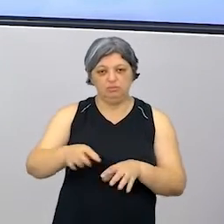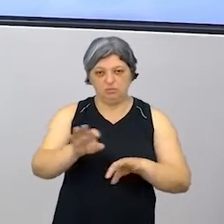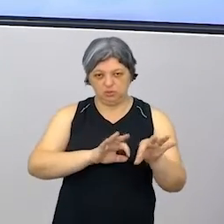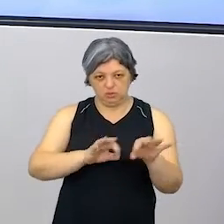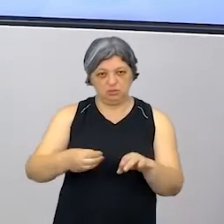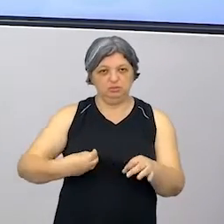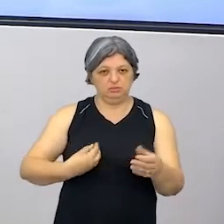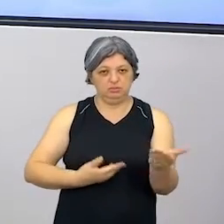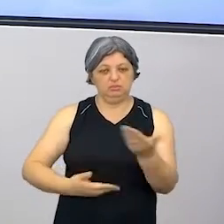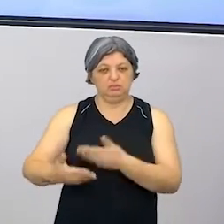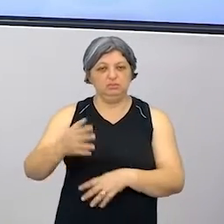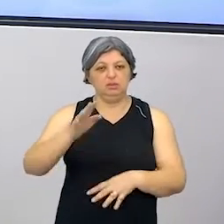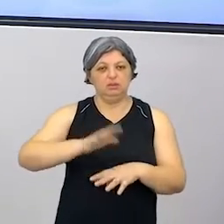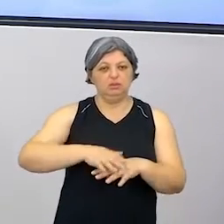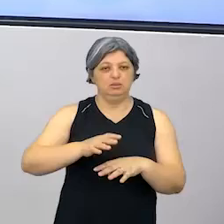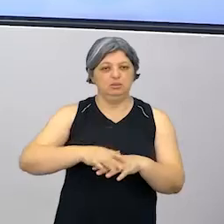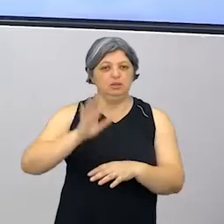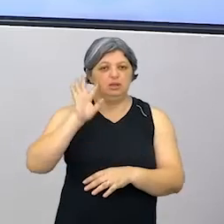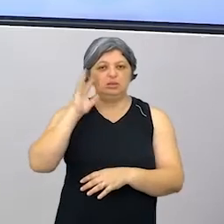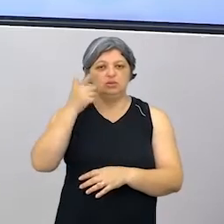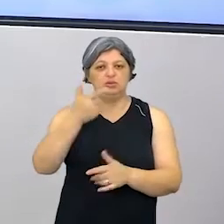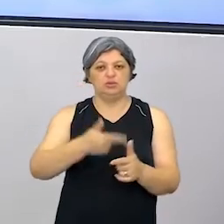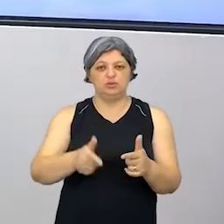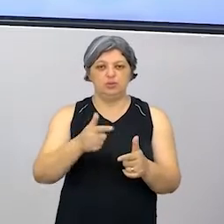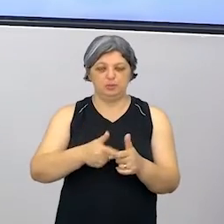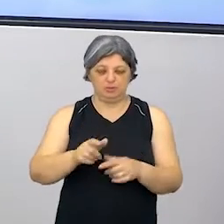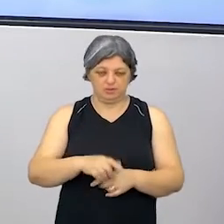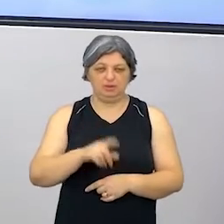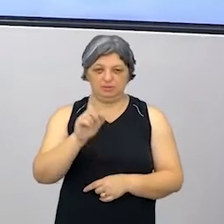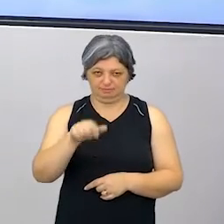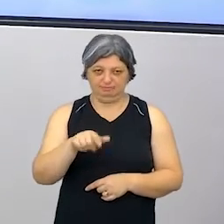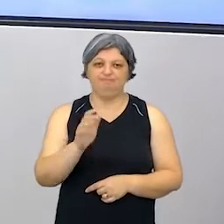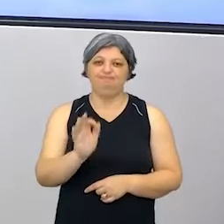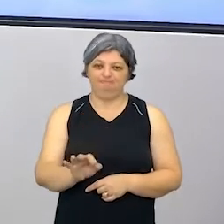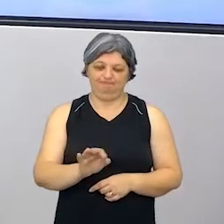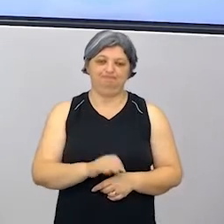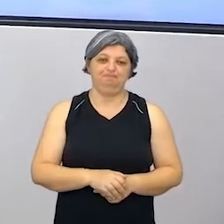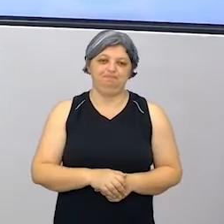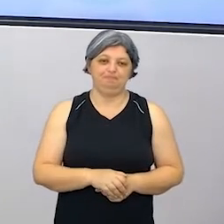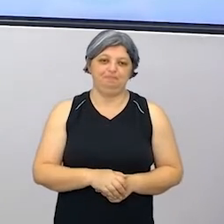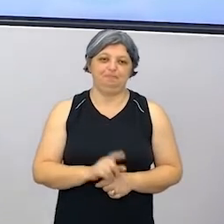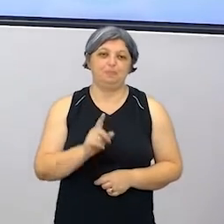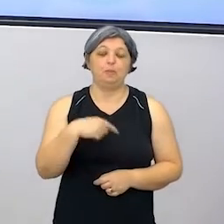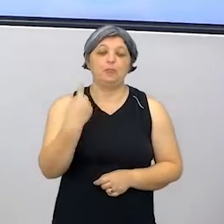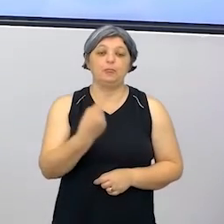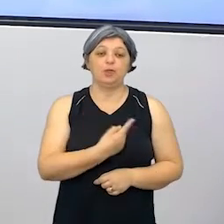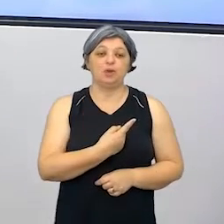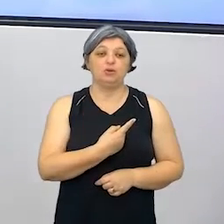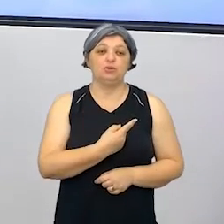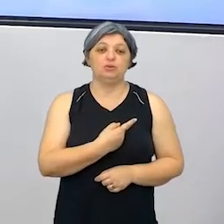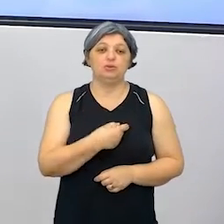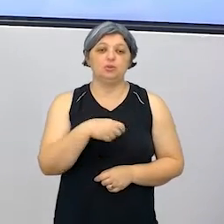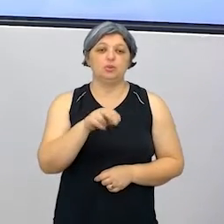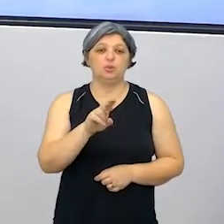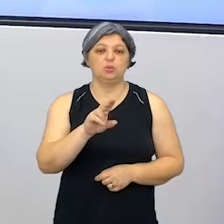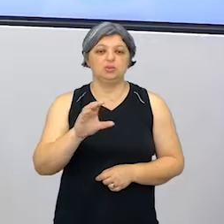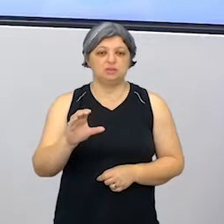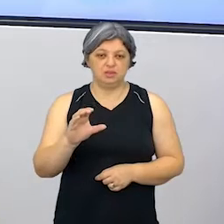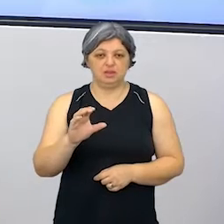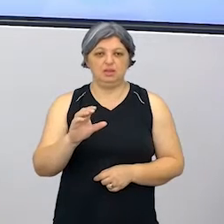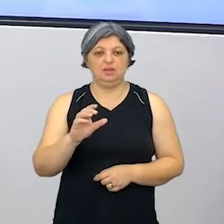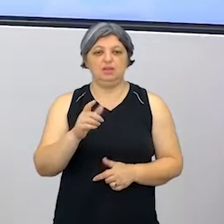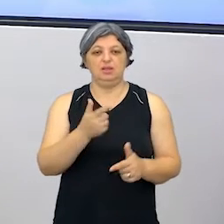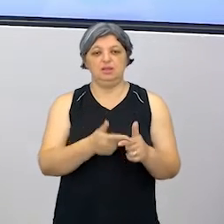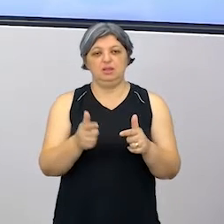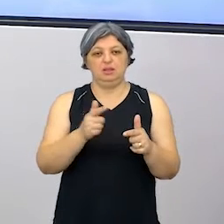uma temática de resolução de problemas, não é isso, professora Débora? Exatamente, nós estamos aí com a unidade que fala sobre resolução